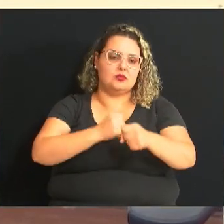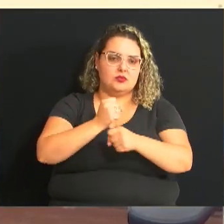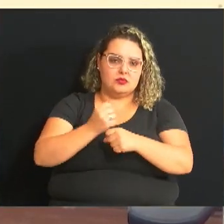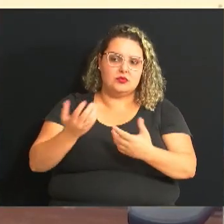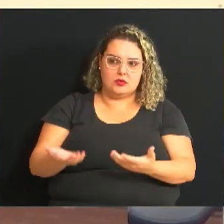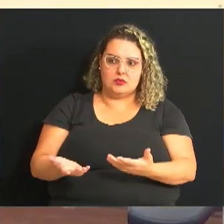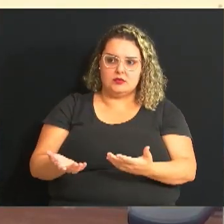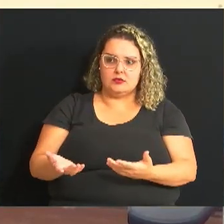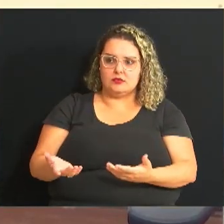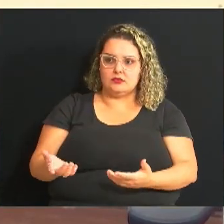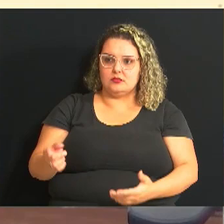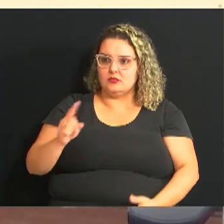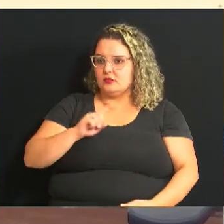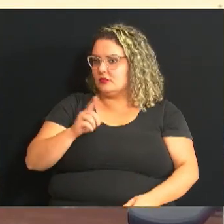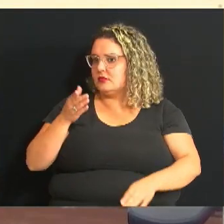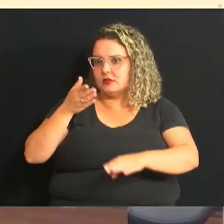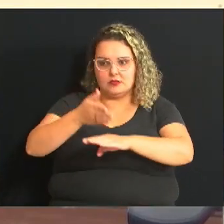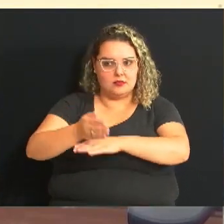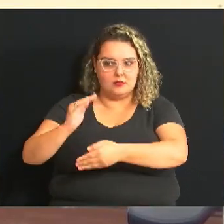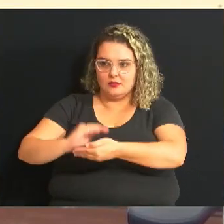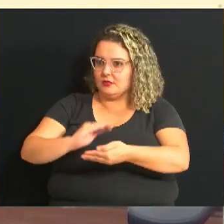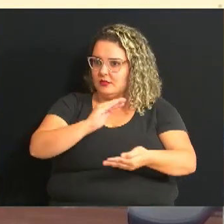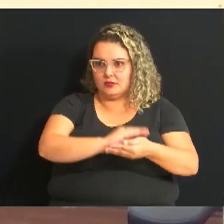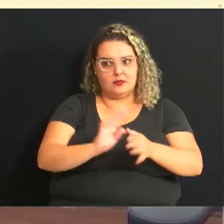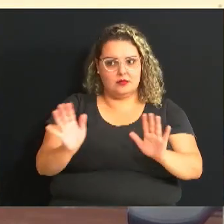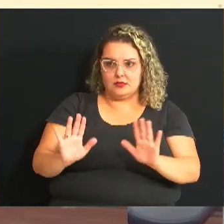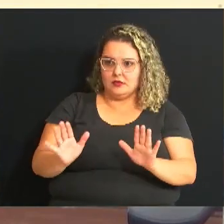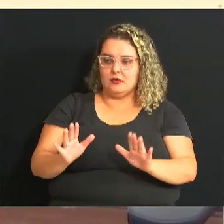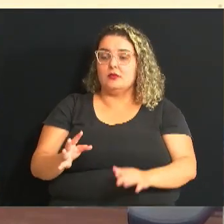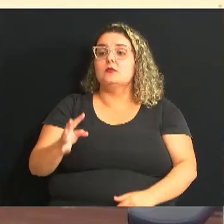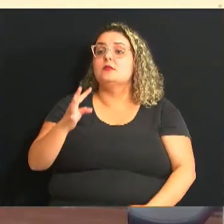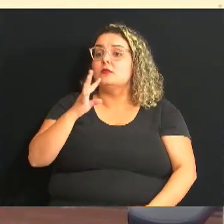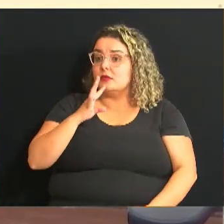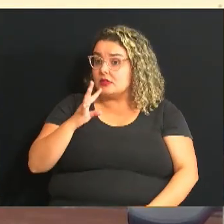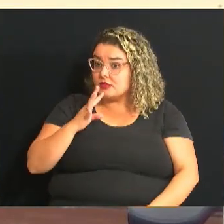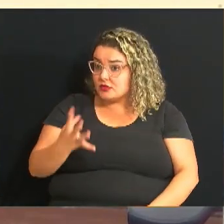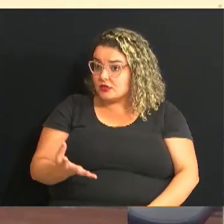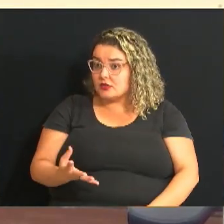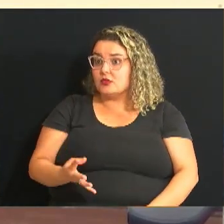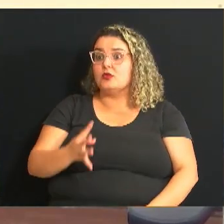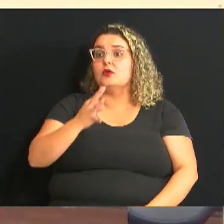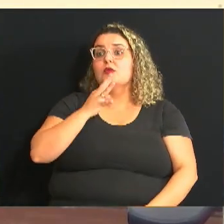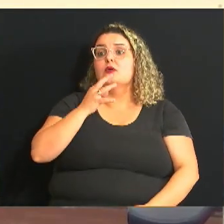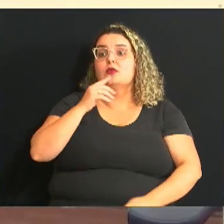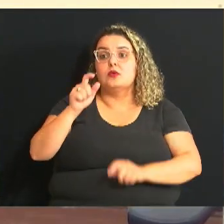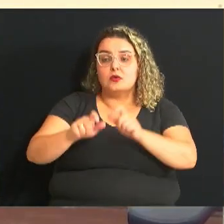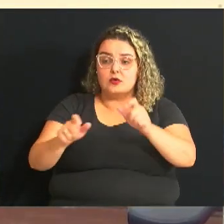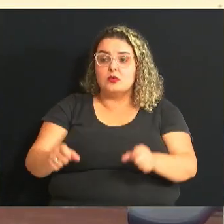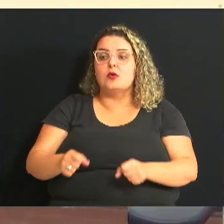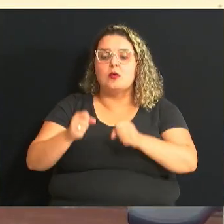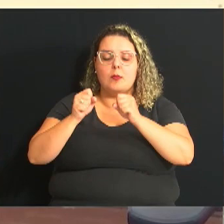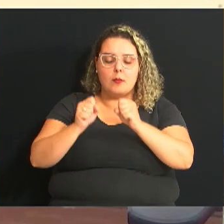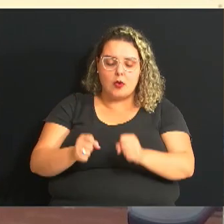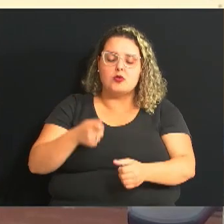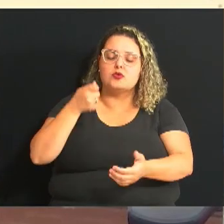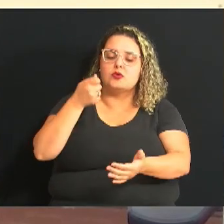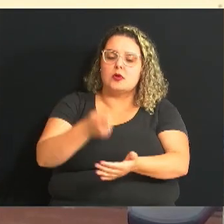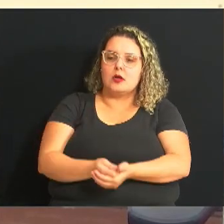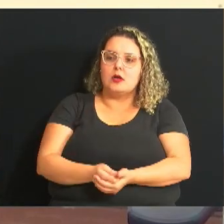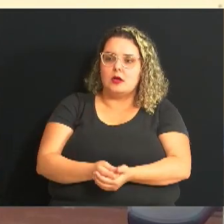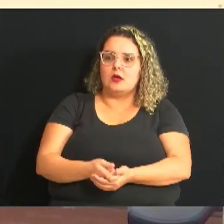não faço parte do fundo, nem de um, nem de outro, mas conheço as pessoas e posso garantir que é uma